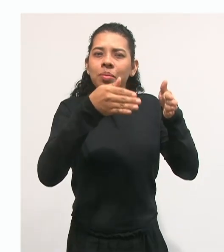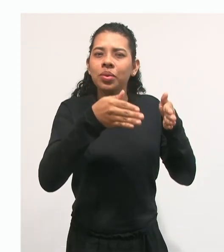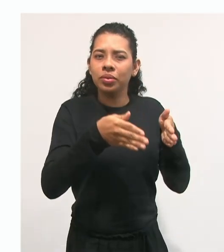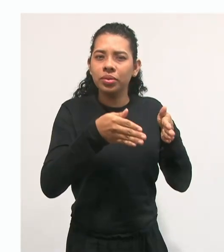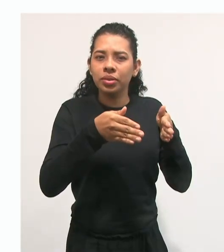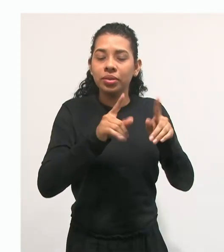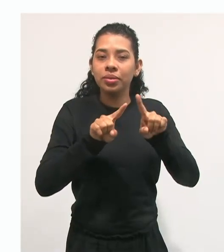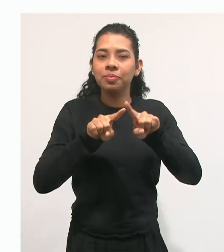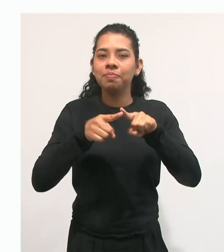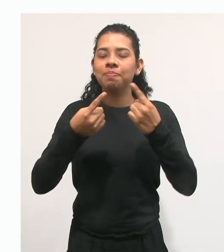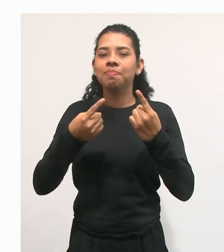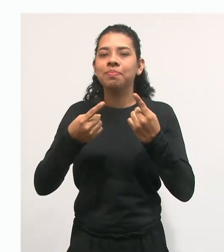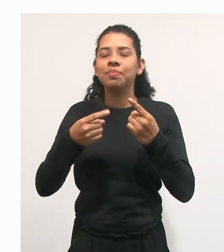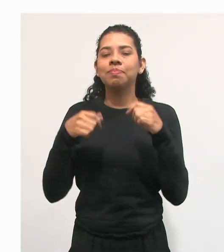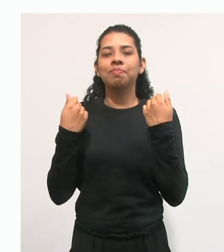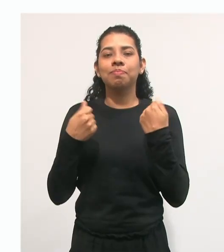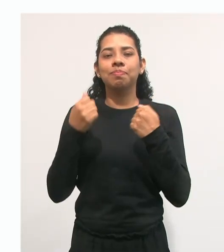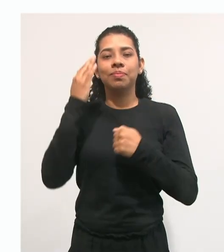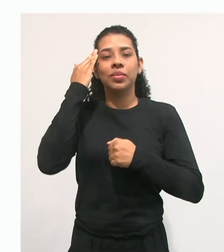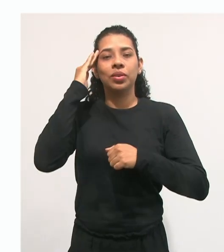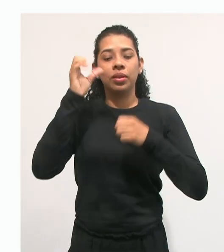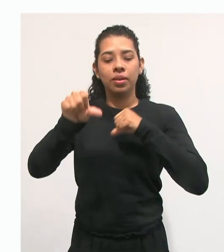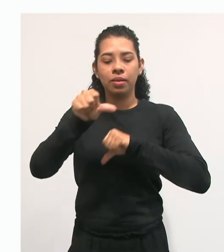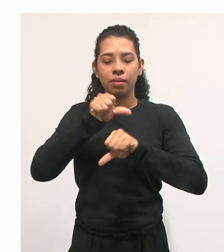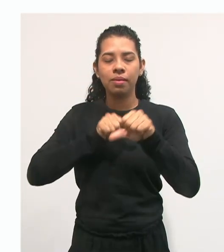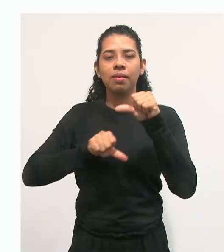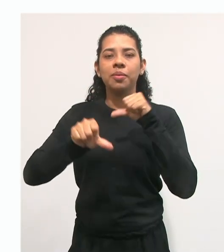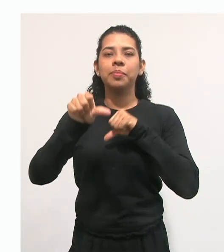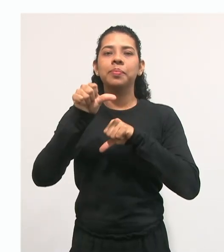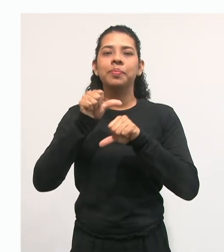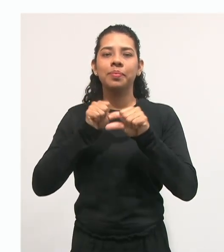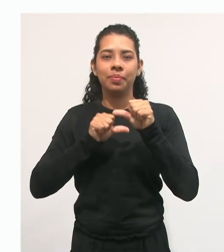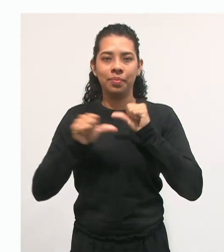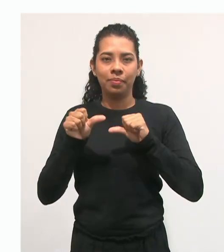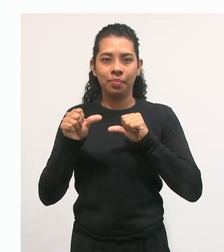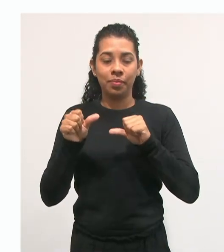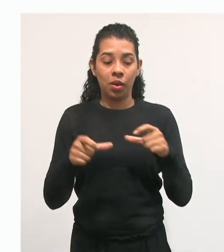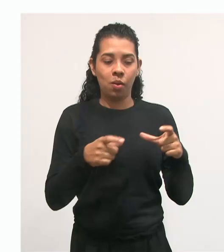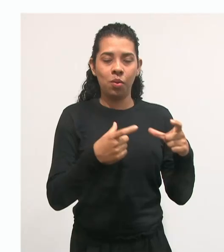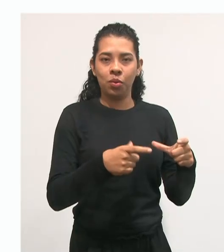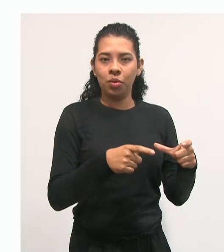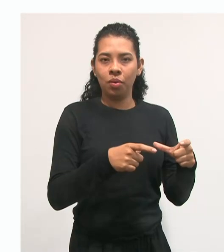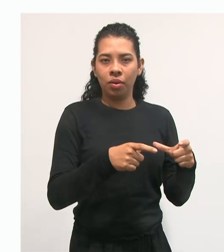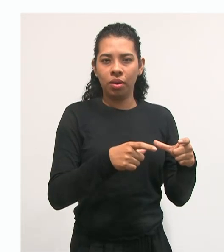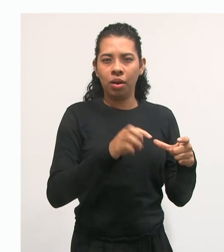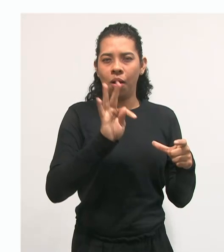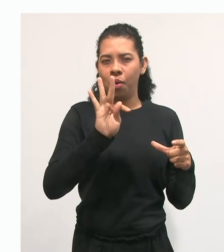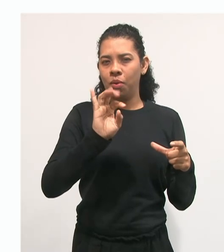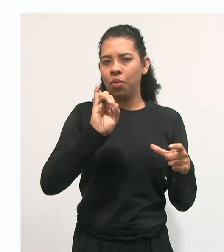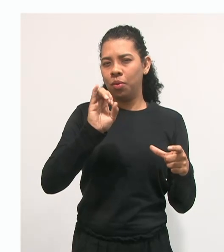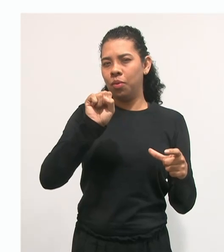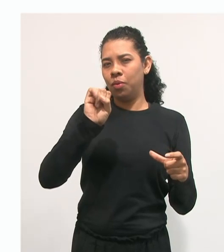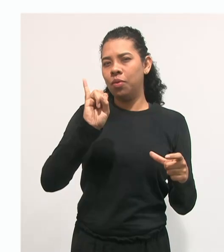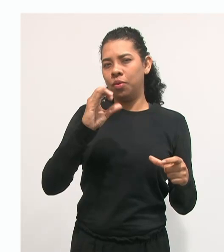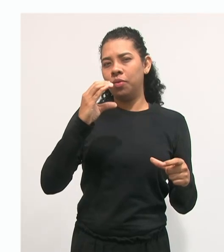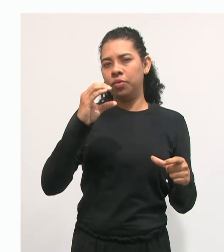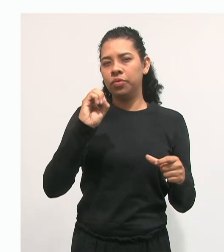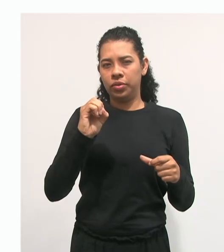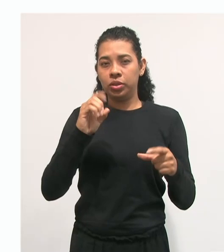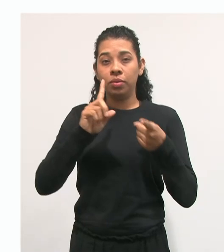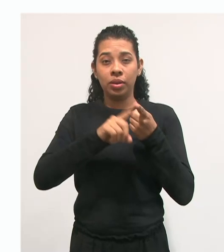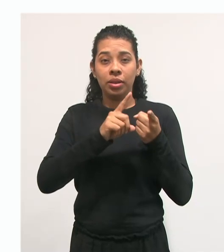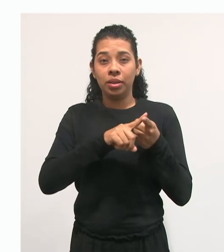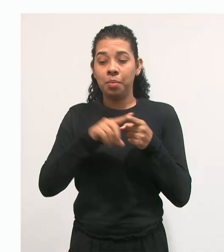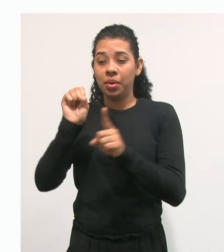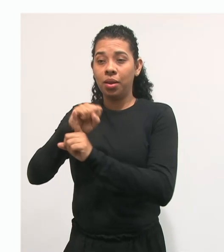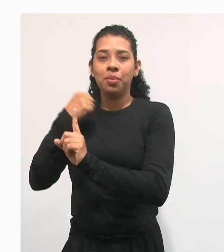que visa também a transformação. Ela transforma tanto o ambiente físico como social. É assim que se dá o processo